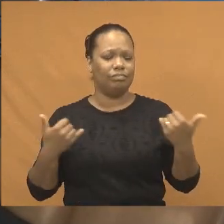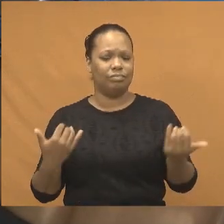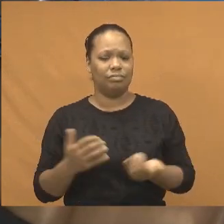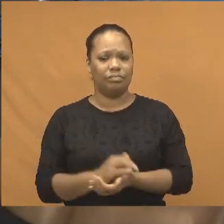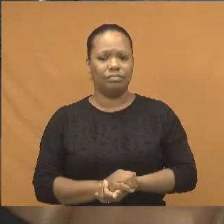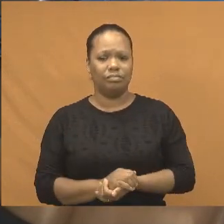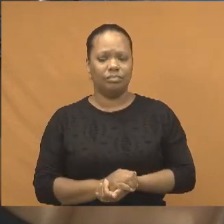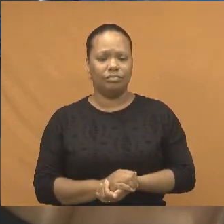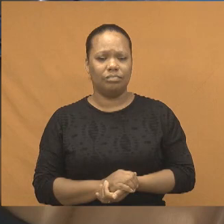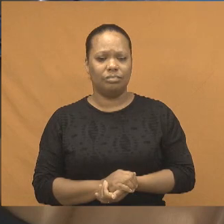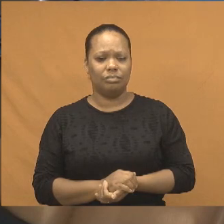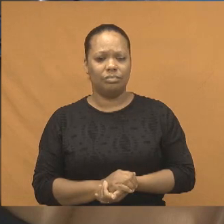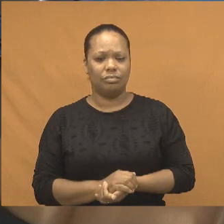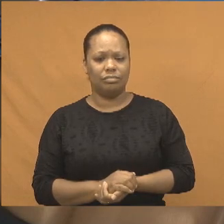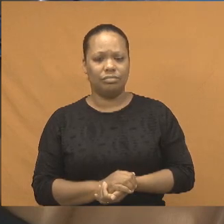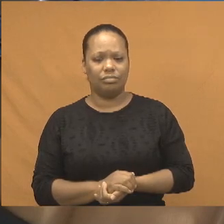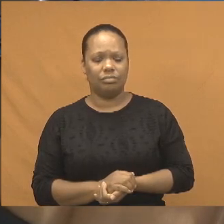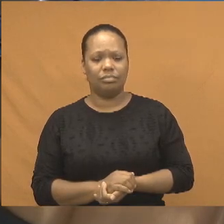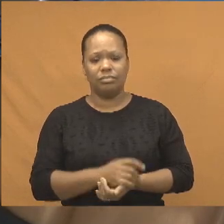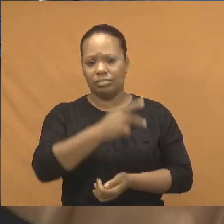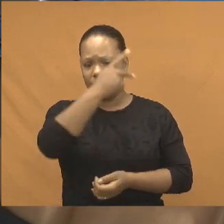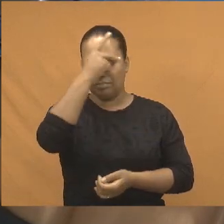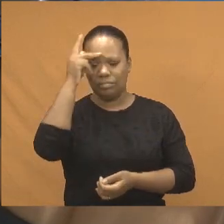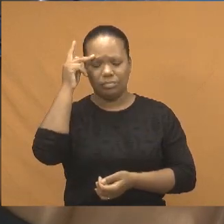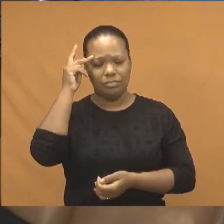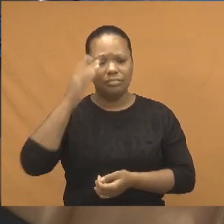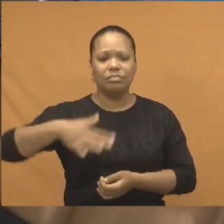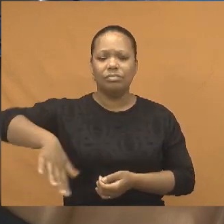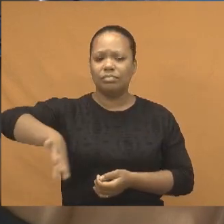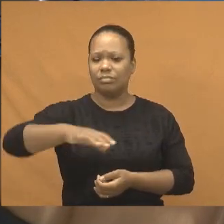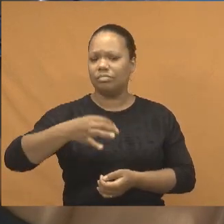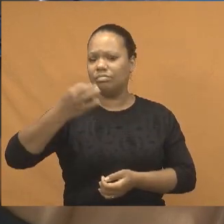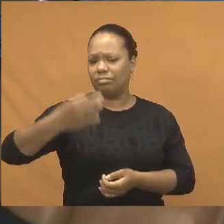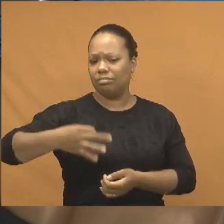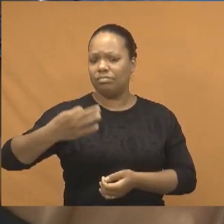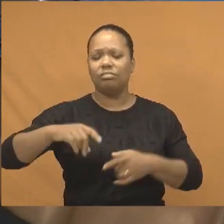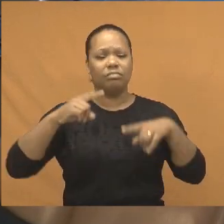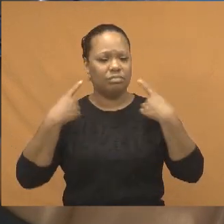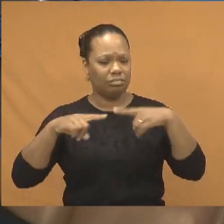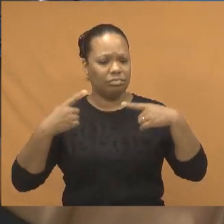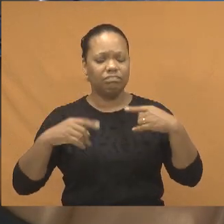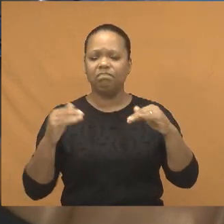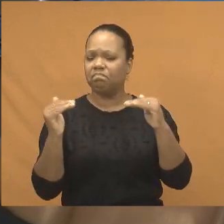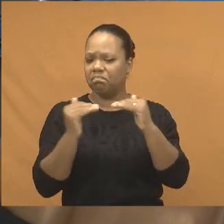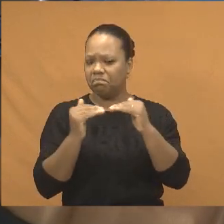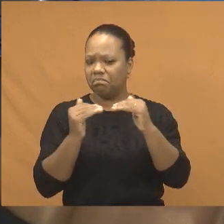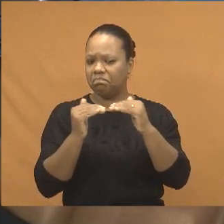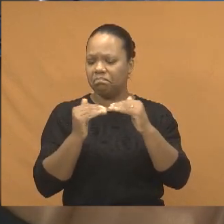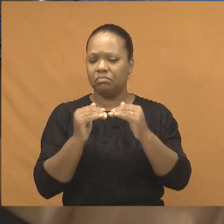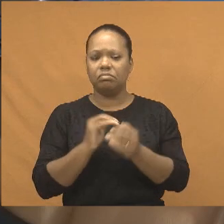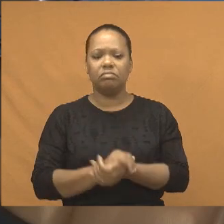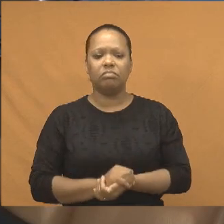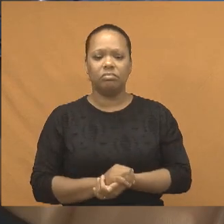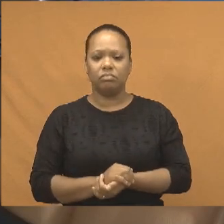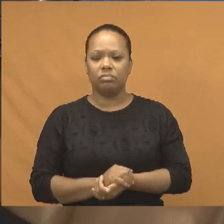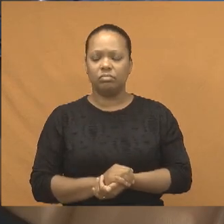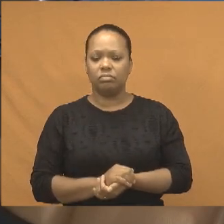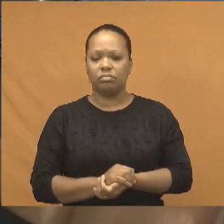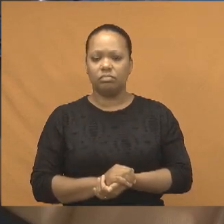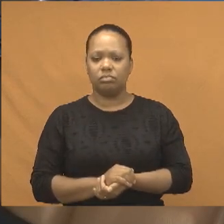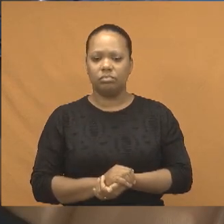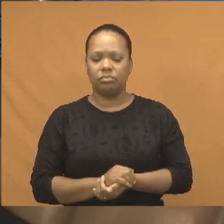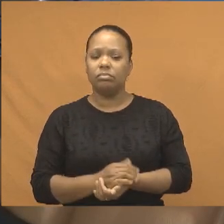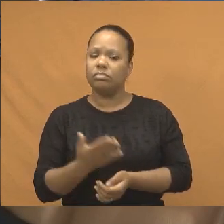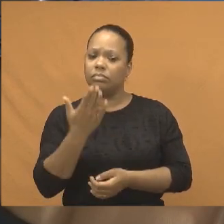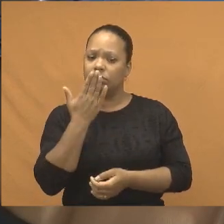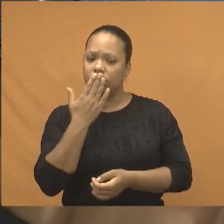é isso que tem que aguentar mesmo. Munícipe, você está certo a reclamar. Por você, trouxe esse requerimento e